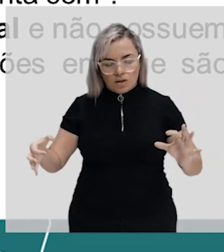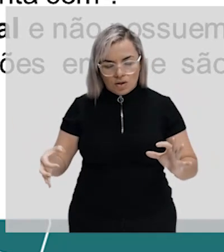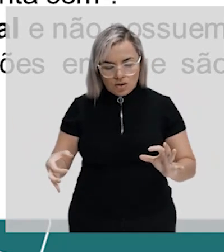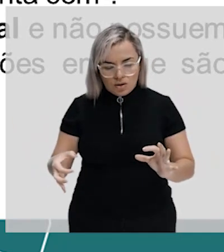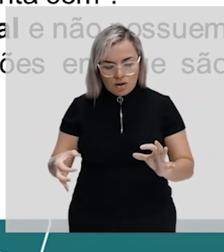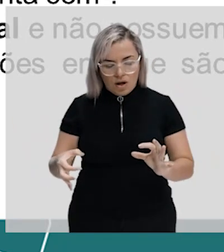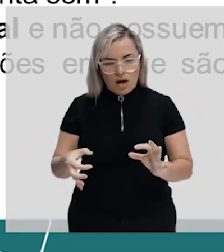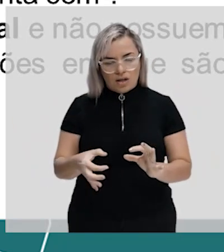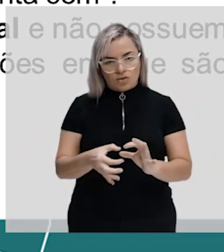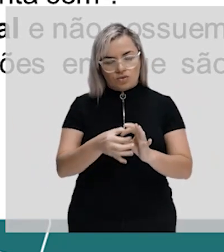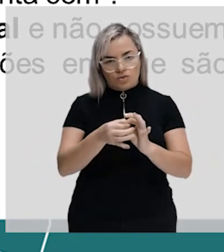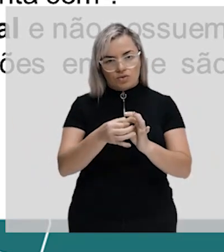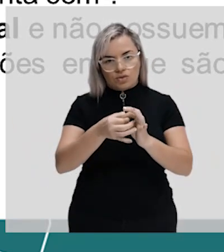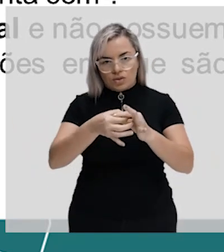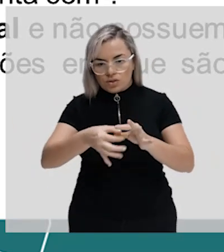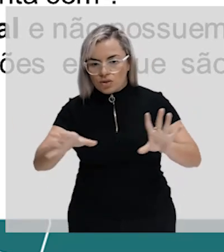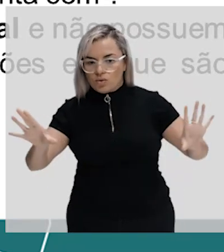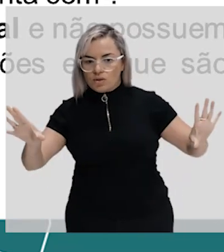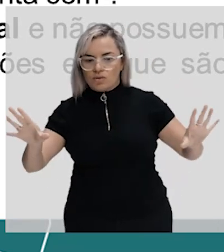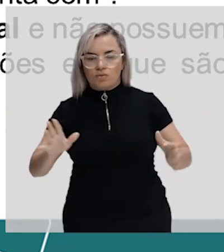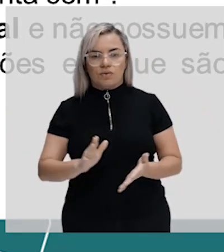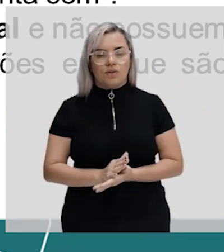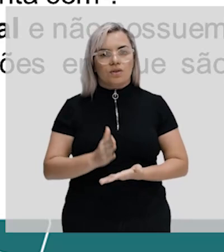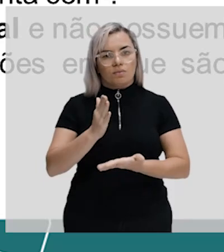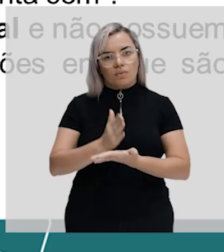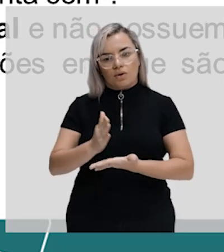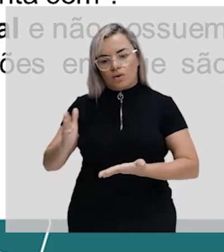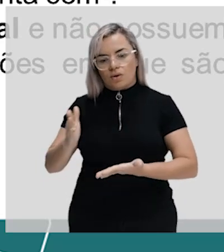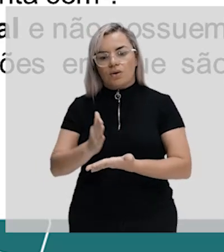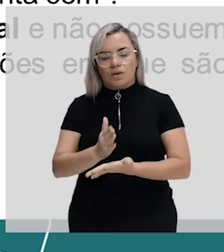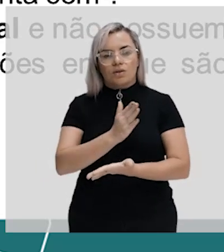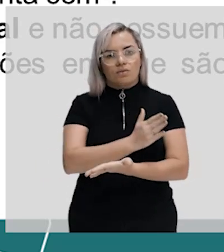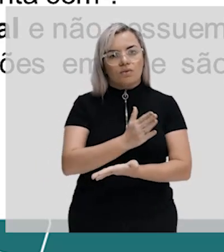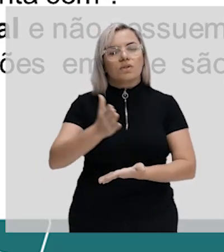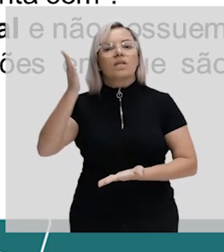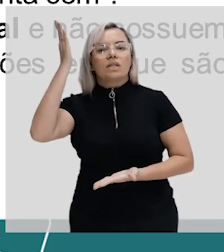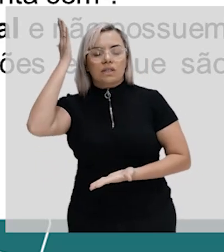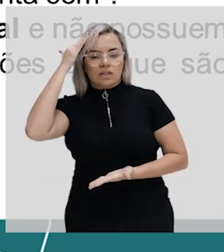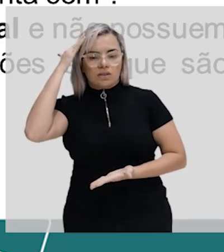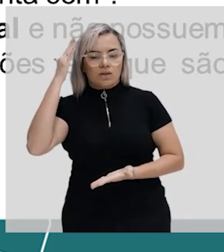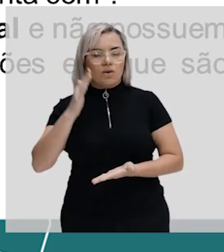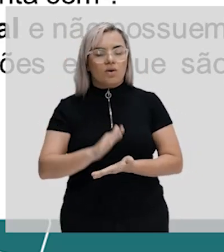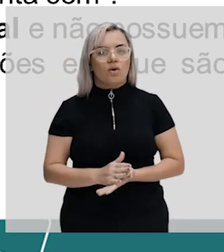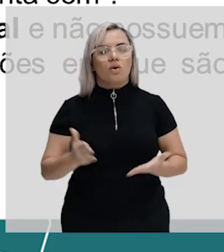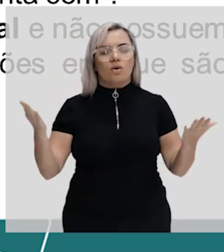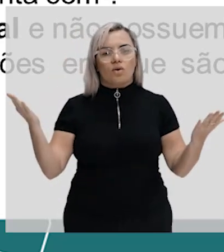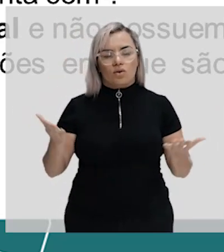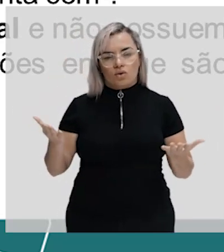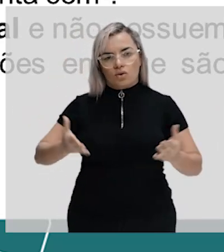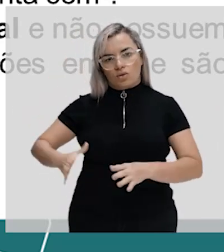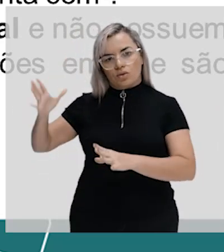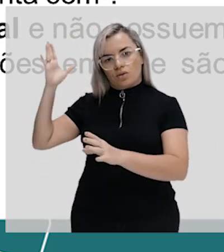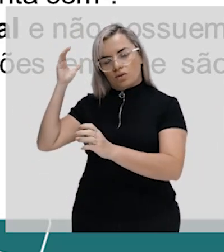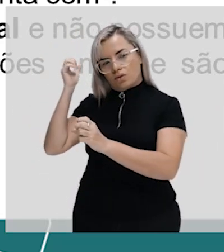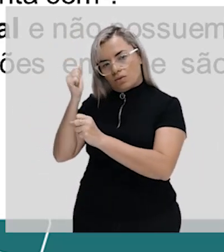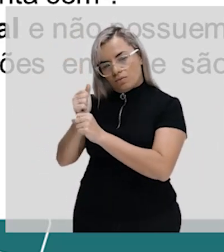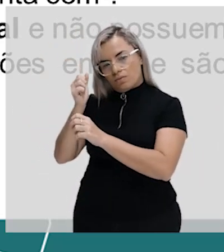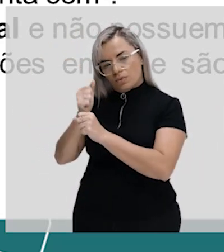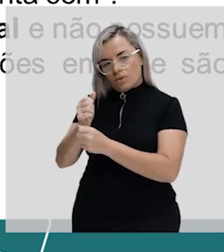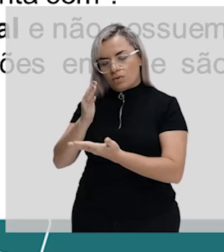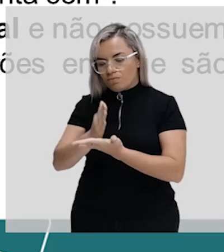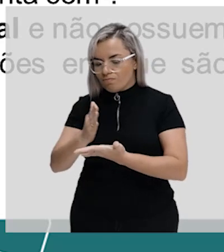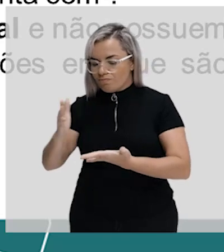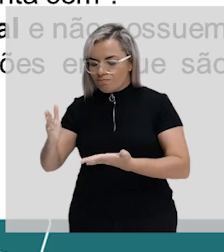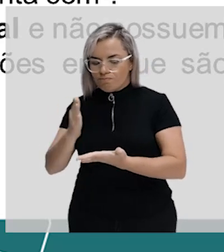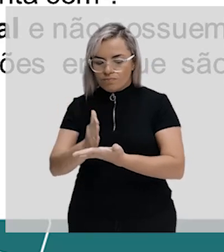coordenadas, né? Conjunções coordenantes. Hoje nós vamos relembrar esse conceito, essa divisão, e vamos